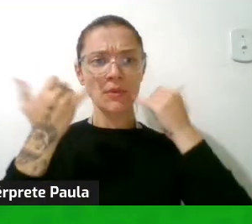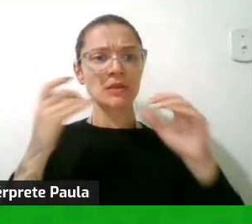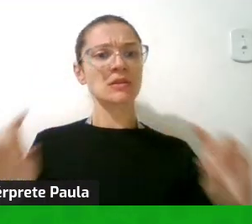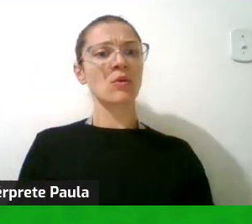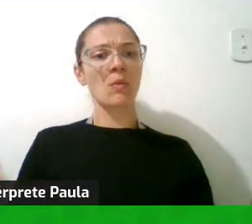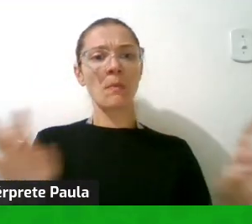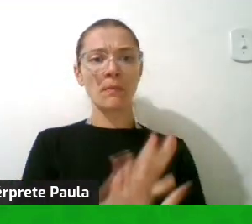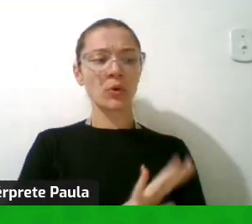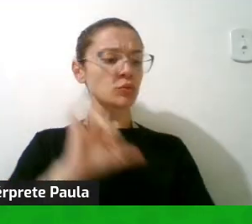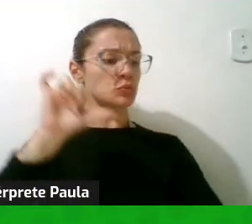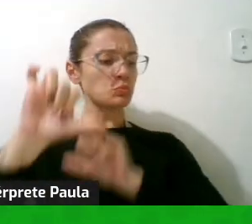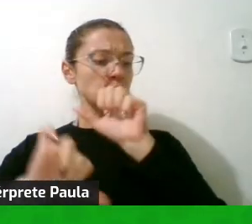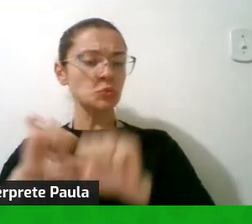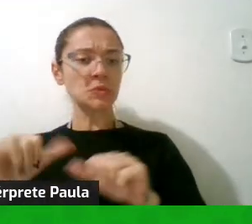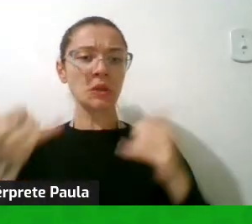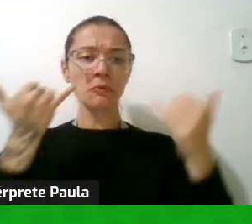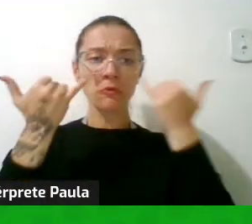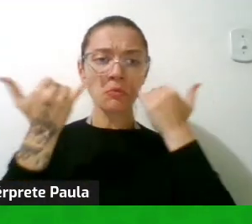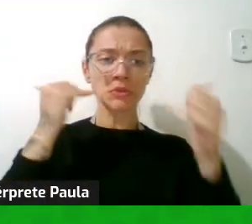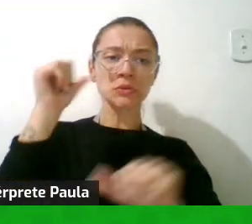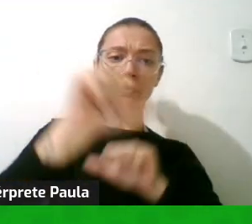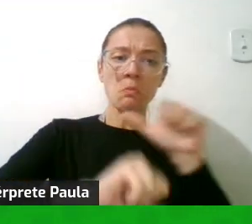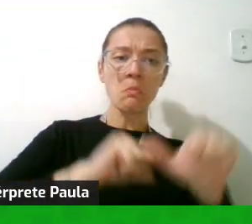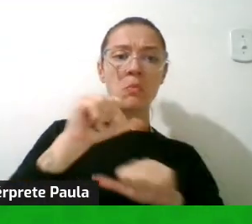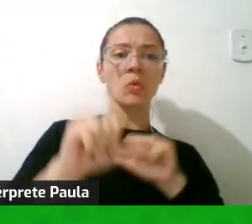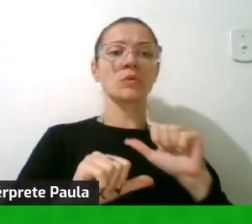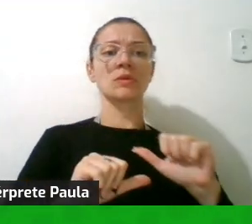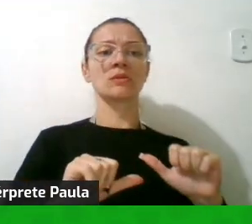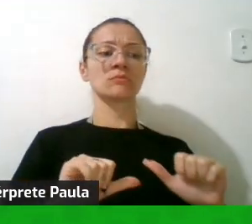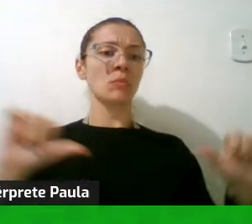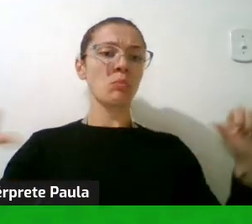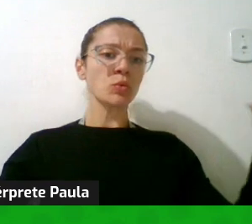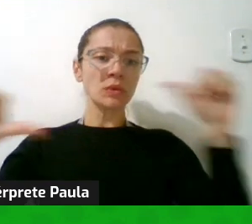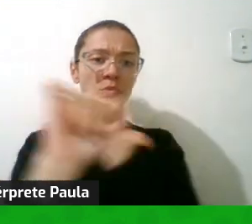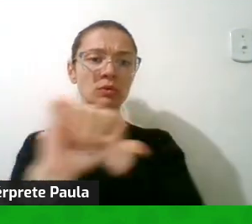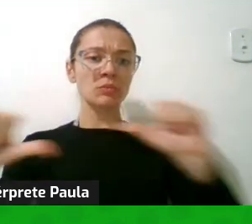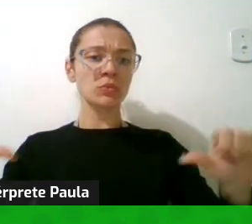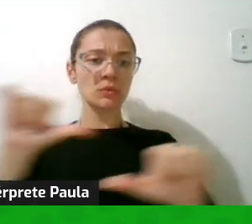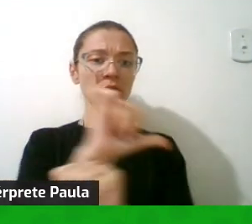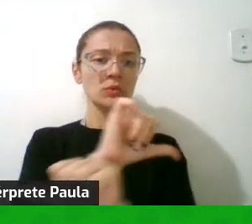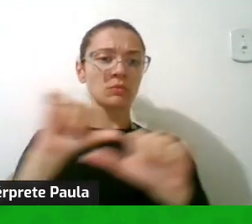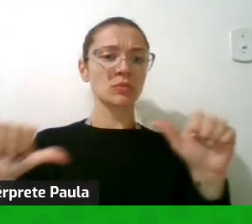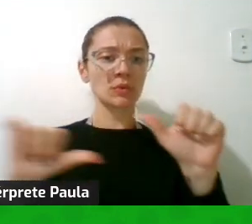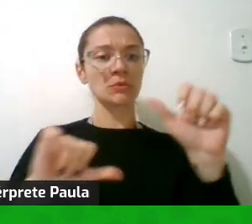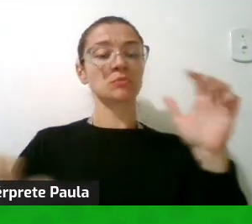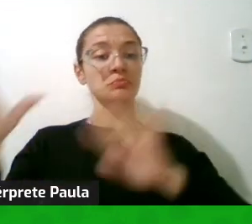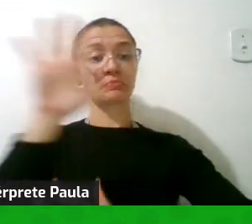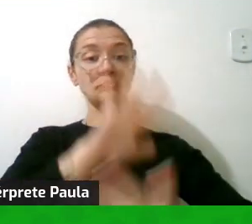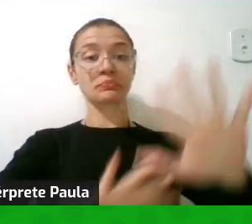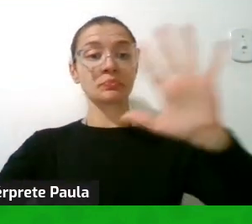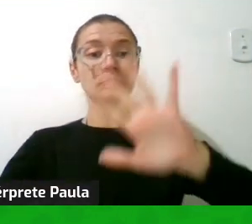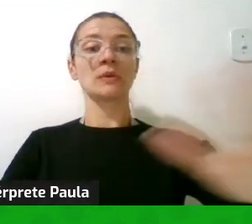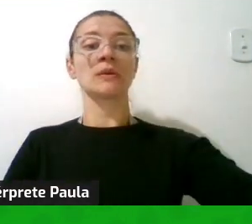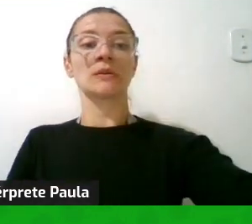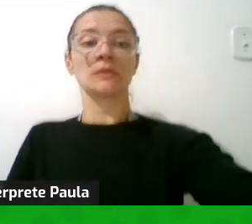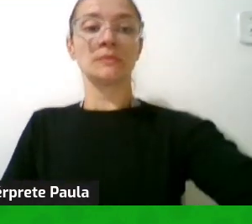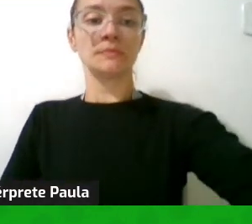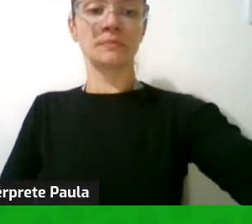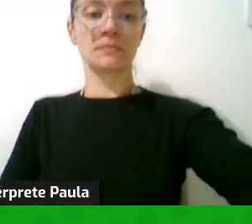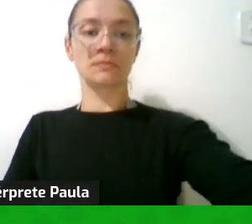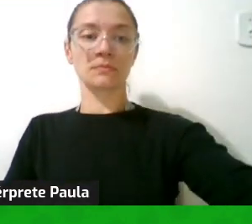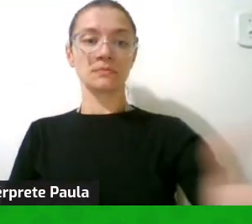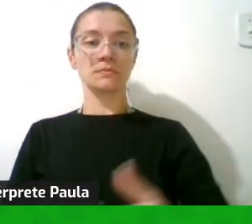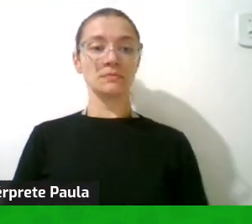lado, altero um dado, aí já mexe toda a minha planilha. Então acaba ficando complicado, acaba ficando bagunçado. Ou para você ganhar espaço, você